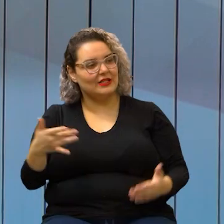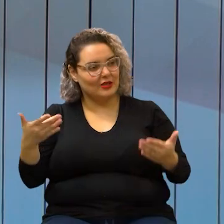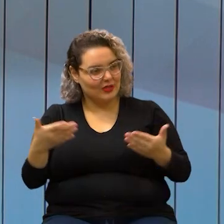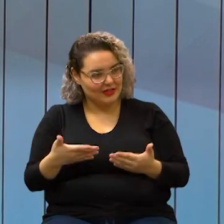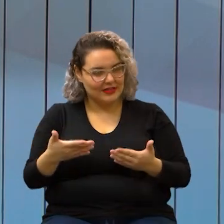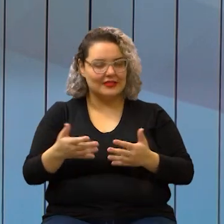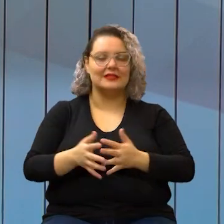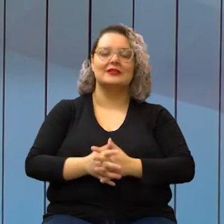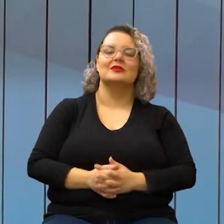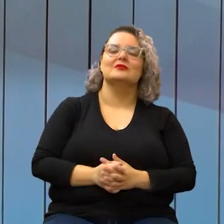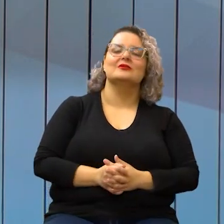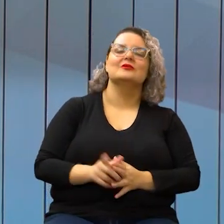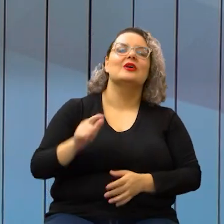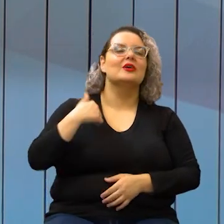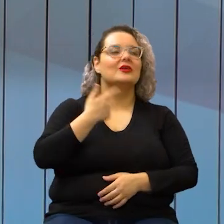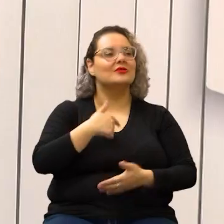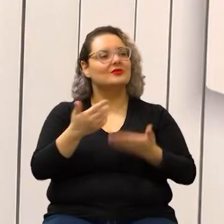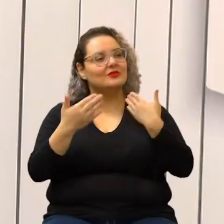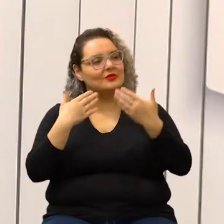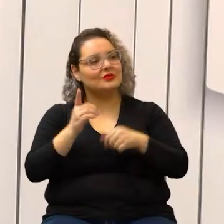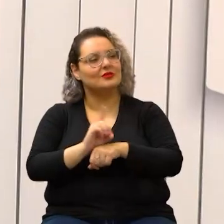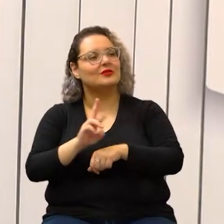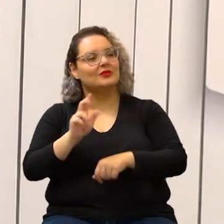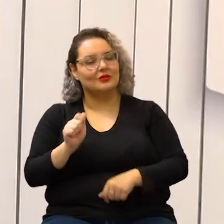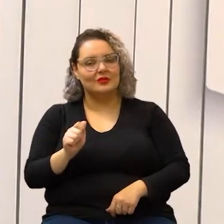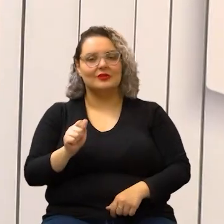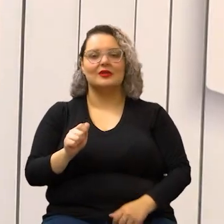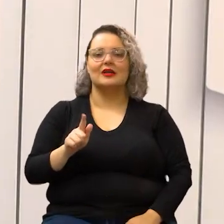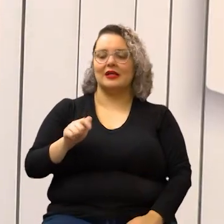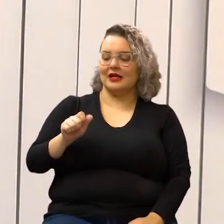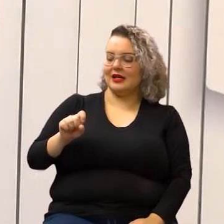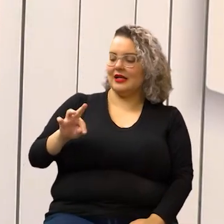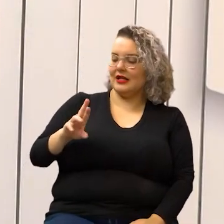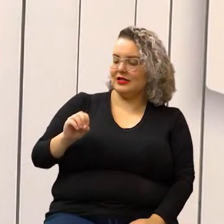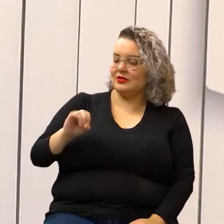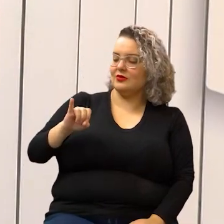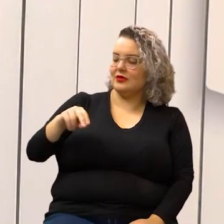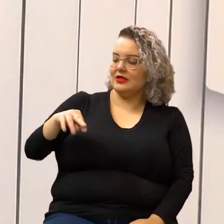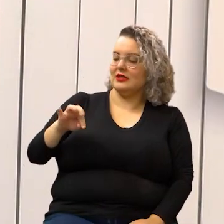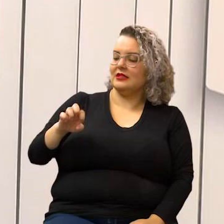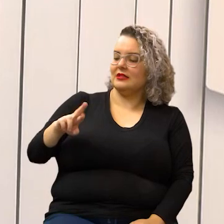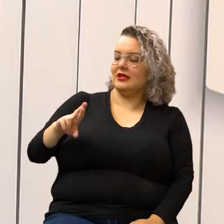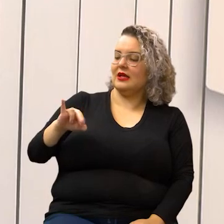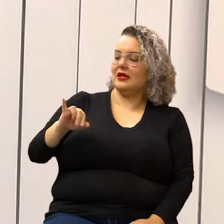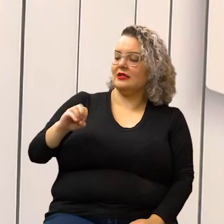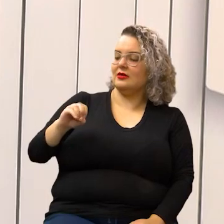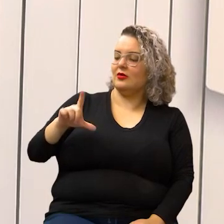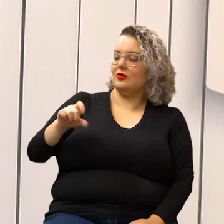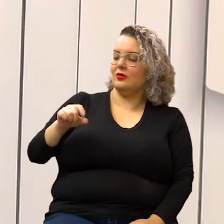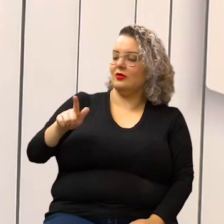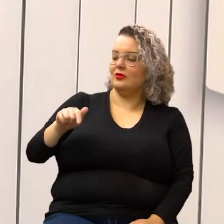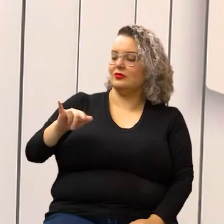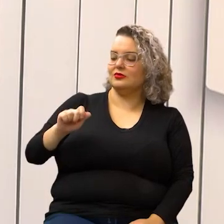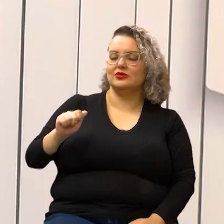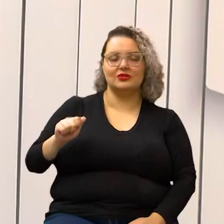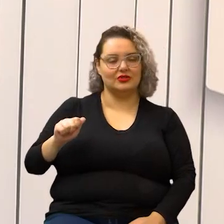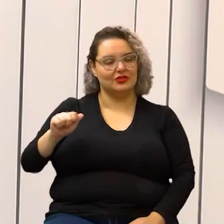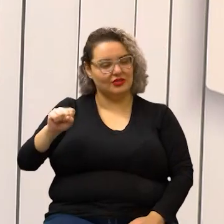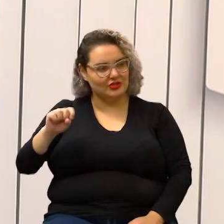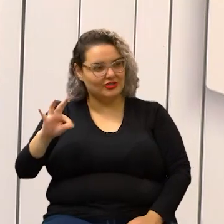quadro Saúde Agora. Nós conversamos com a doutora gastroenterologista